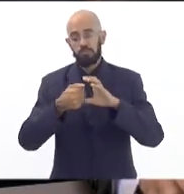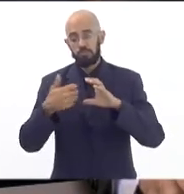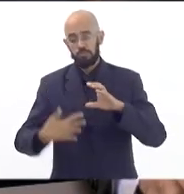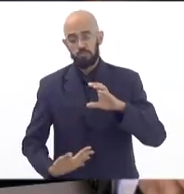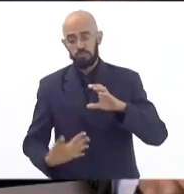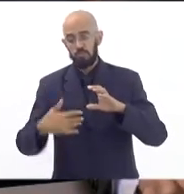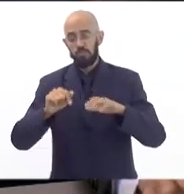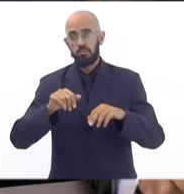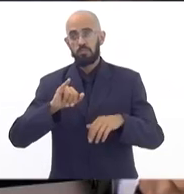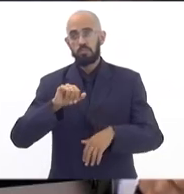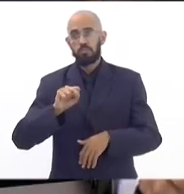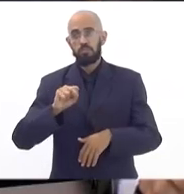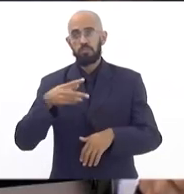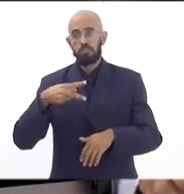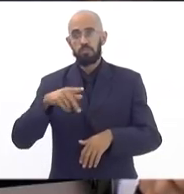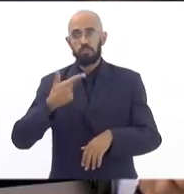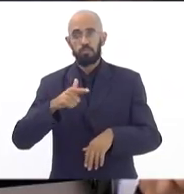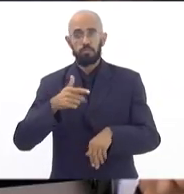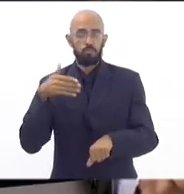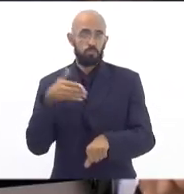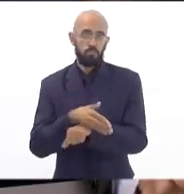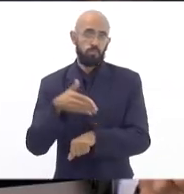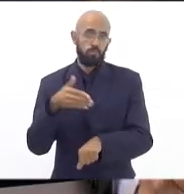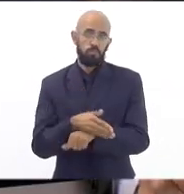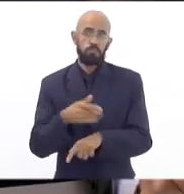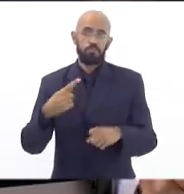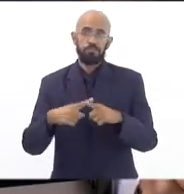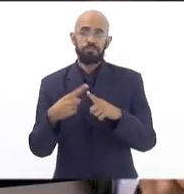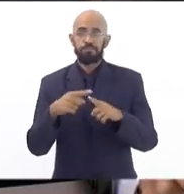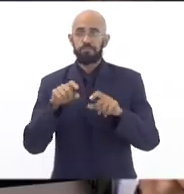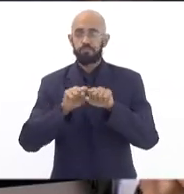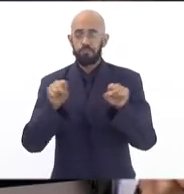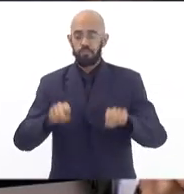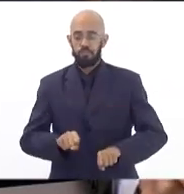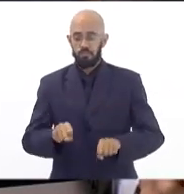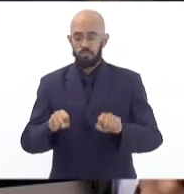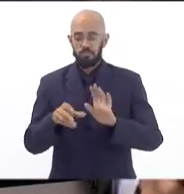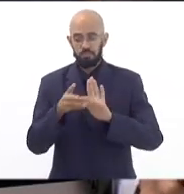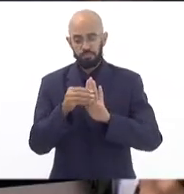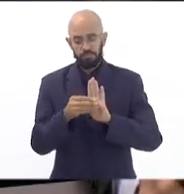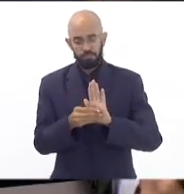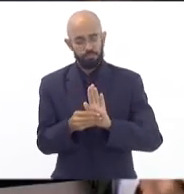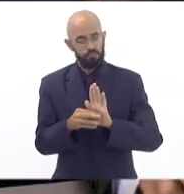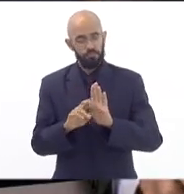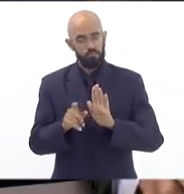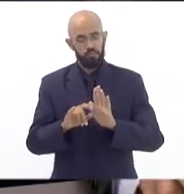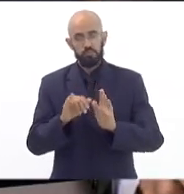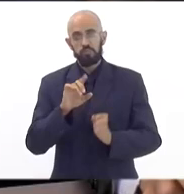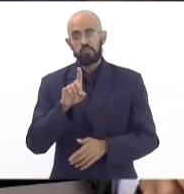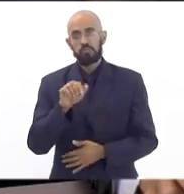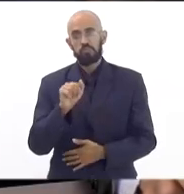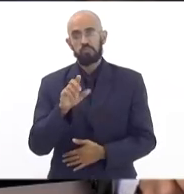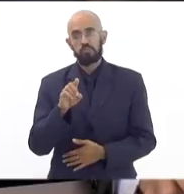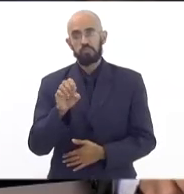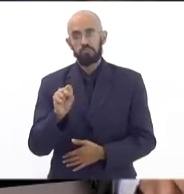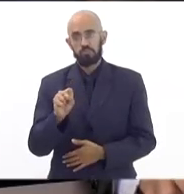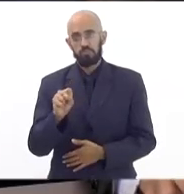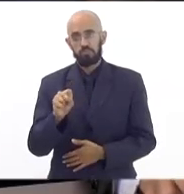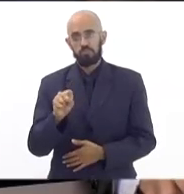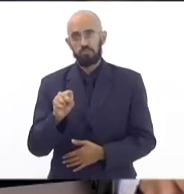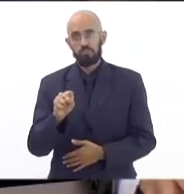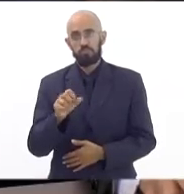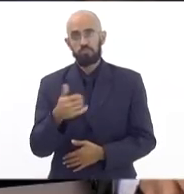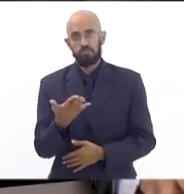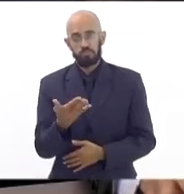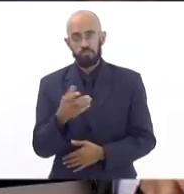não tem mais o acesso porque e não se chama de registro de ocorrência não sistema de dados Então essa questão